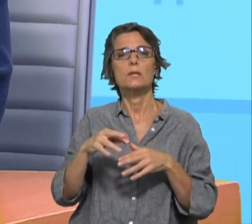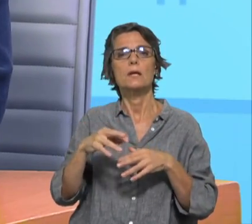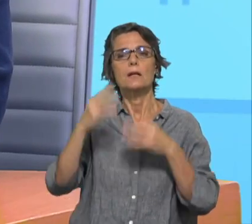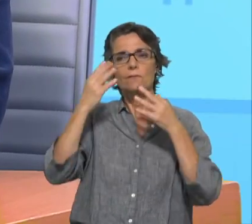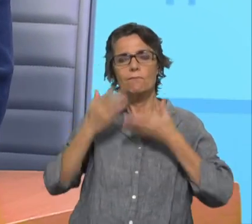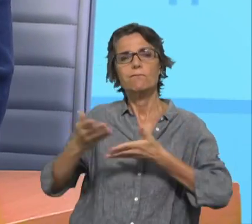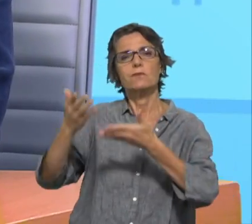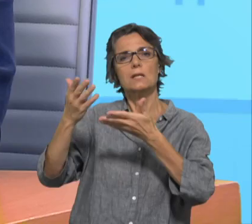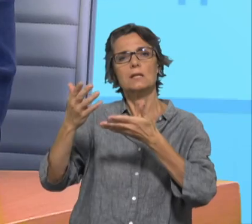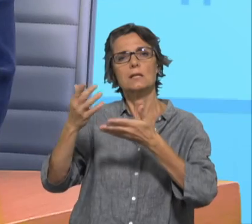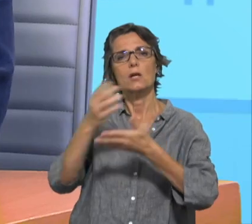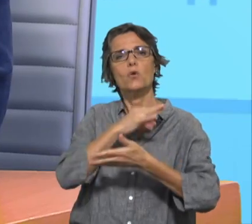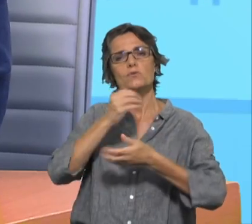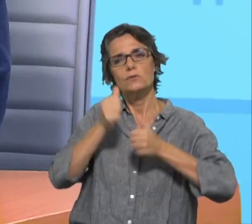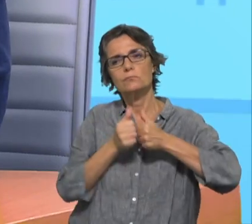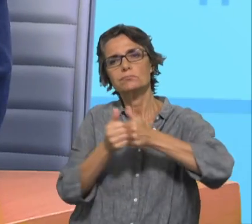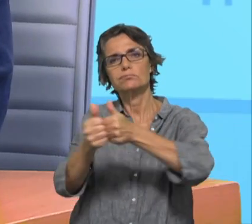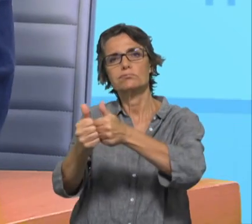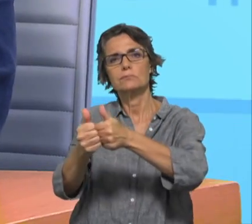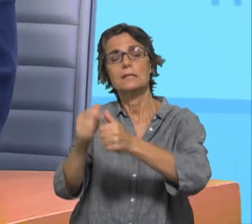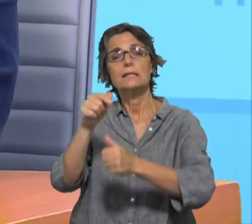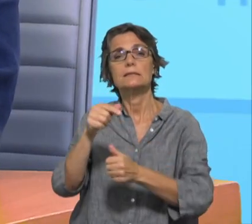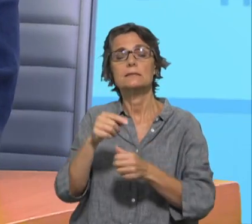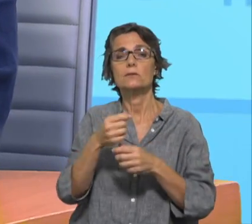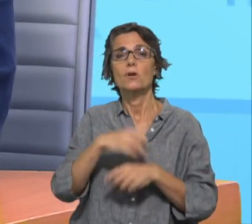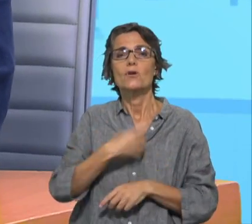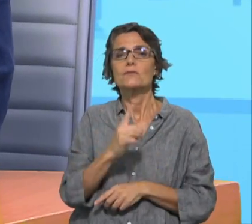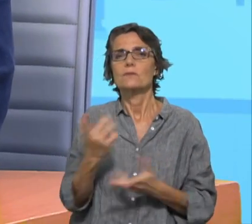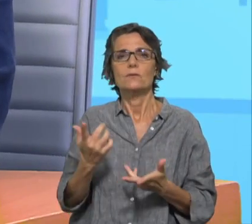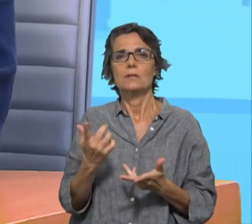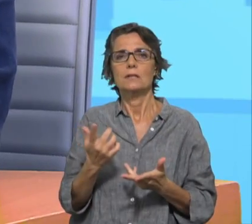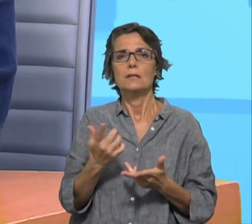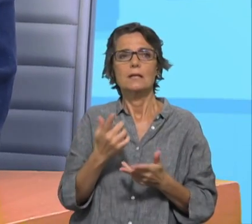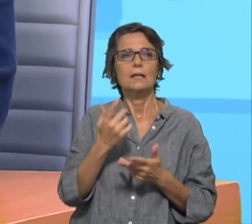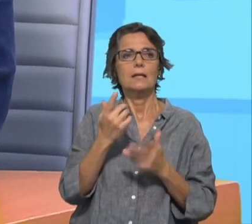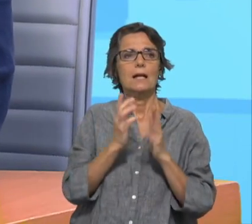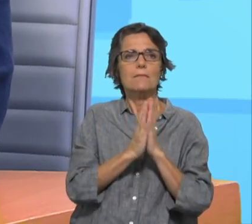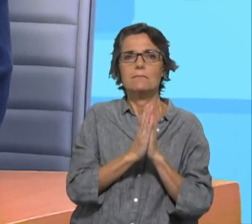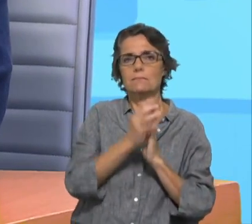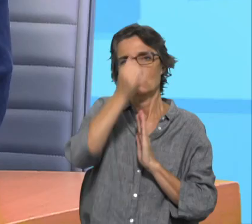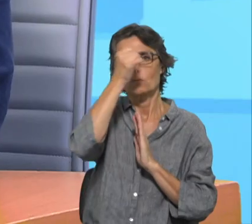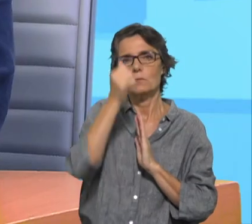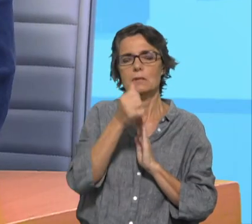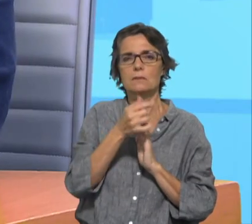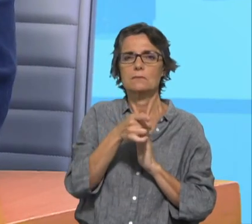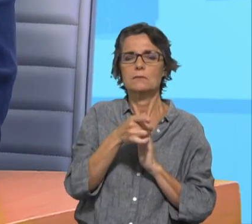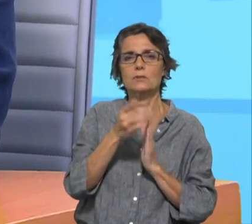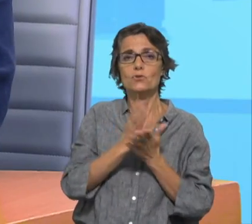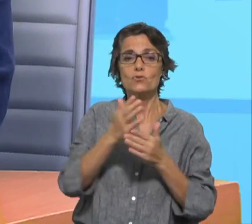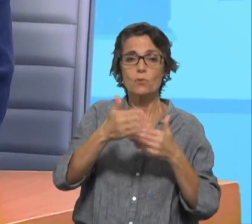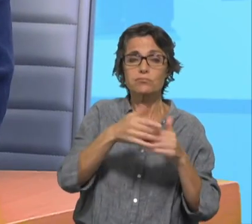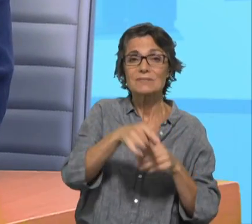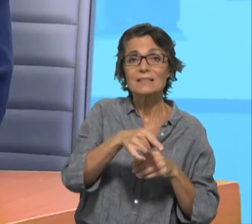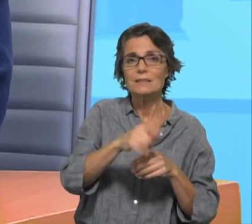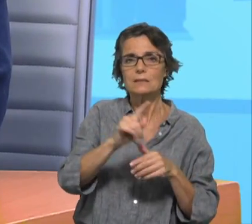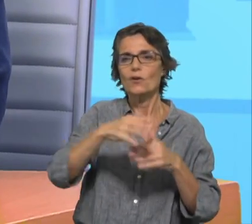acompanhe, aquela Eucaristia não termina naquele momento, faz-se depois na própria vida, na família, no trabalho, em casa, nas